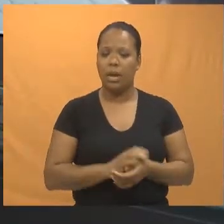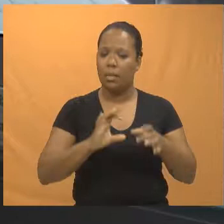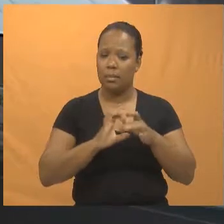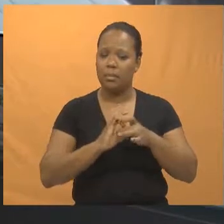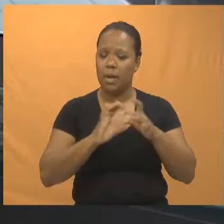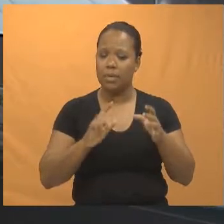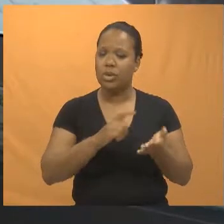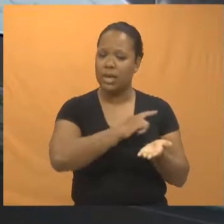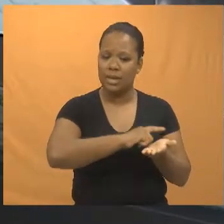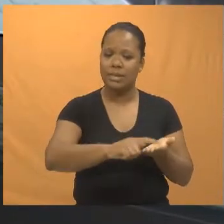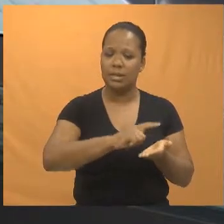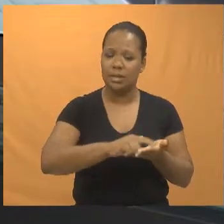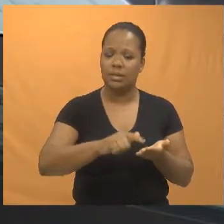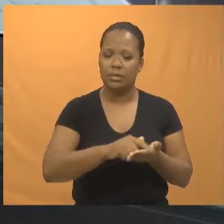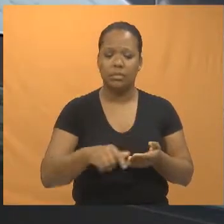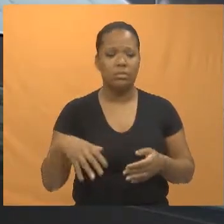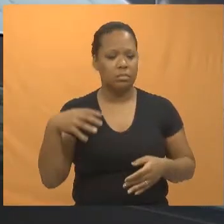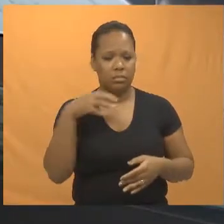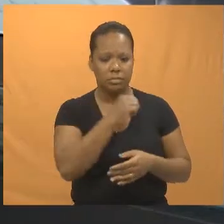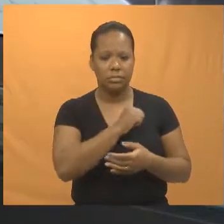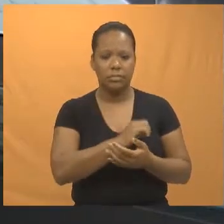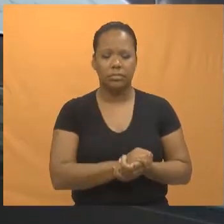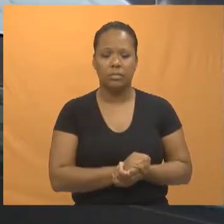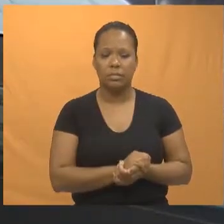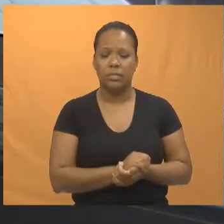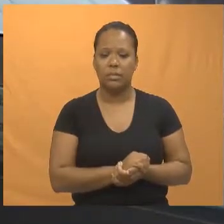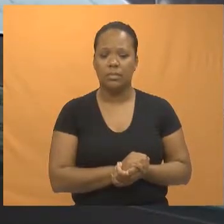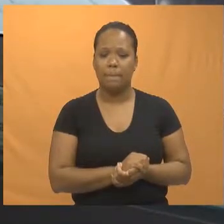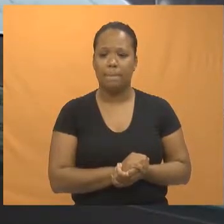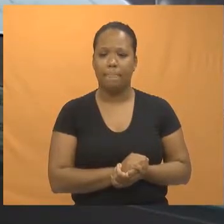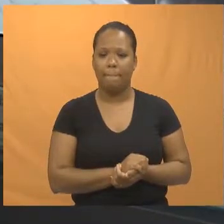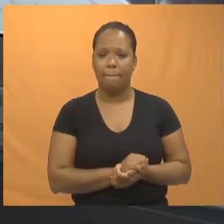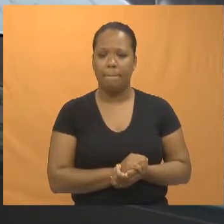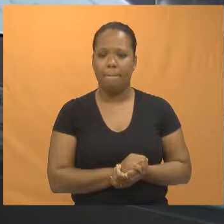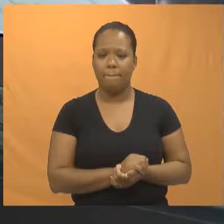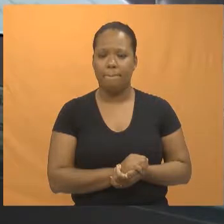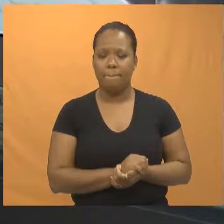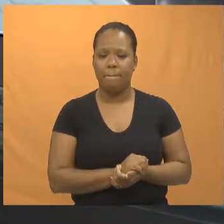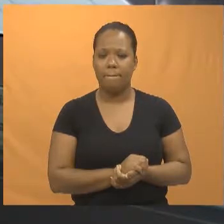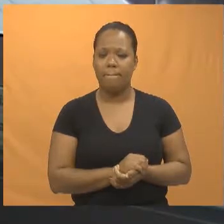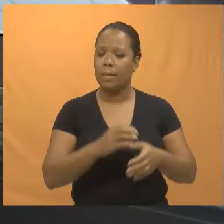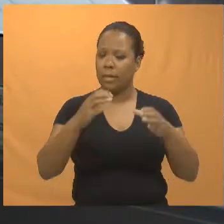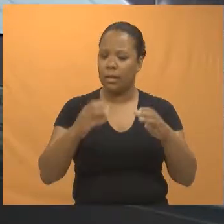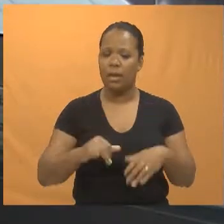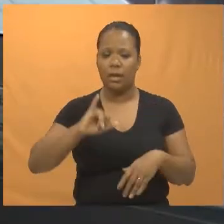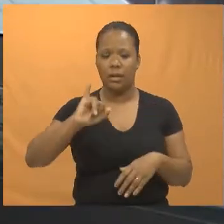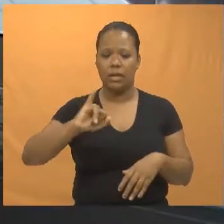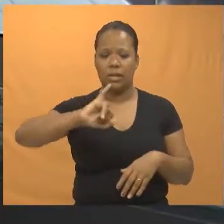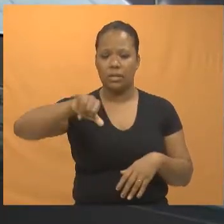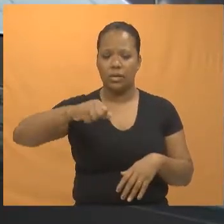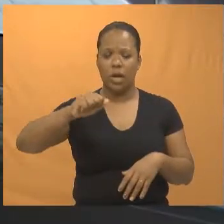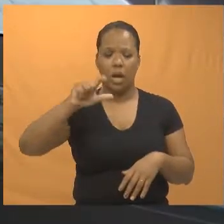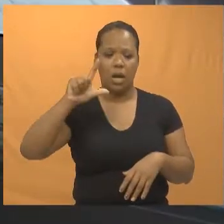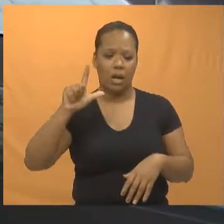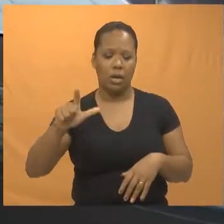essa limpeza ela seja feita prontamente. Ao mesmo tempo que temos bairros como o Ijal,